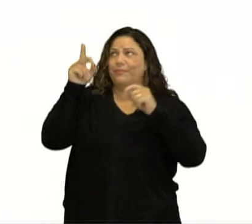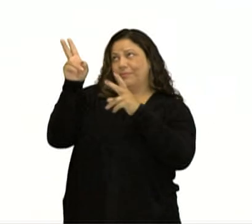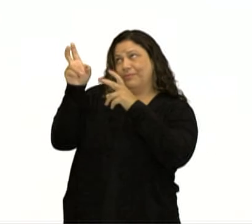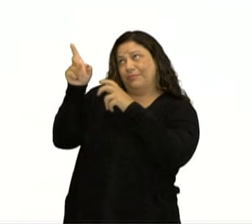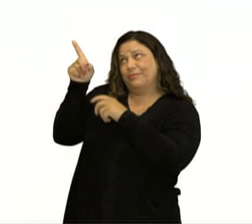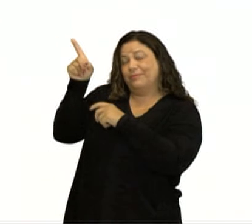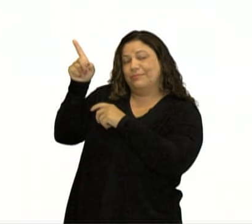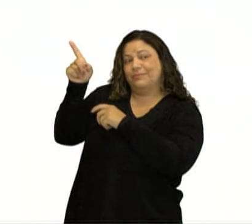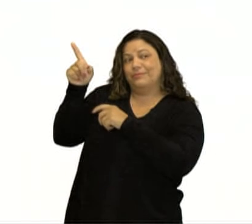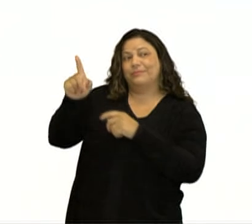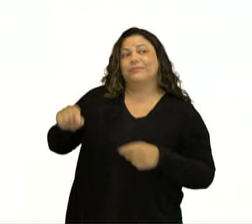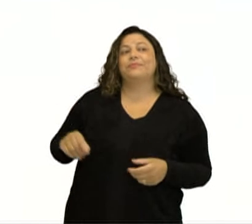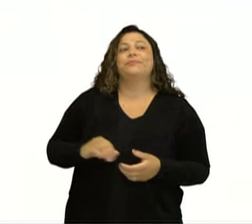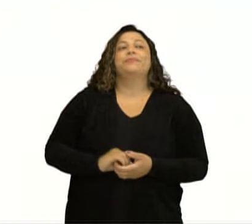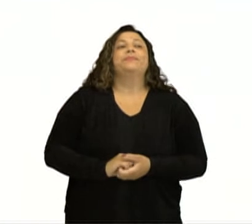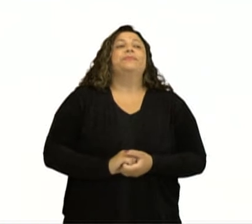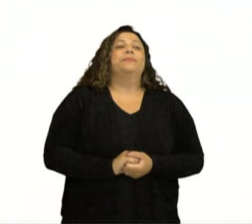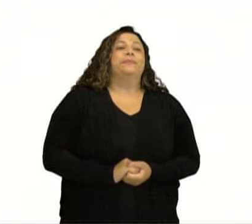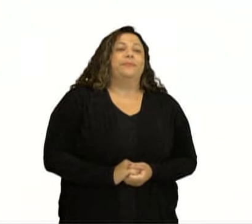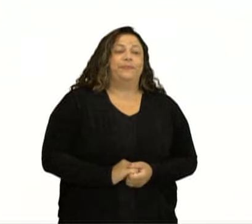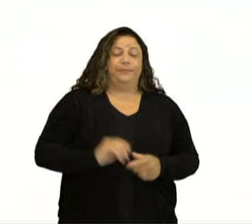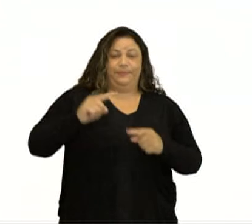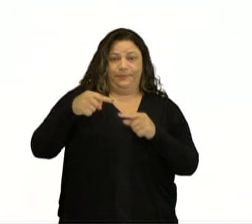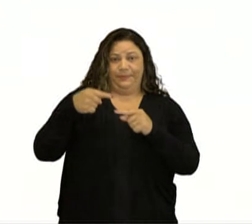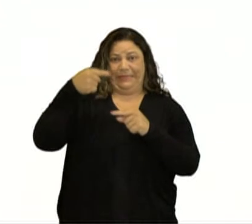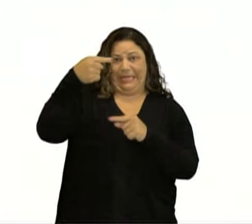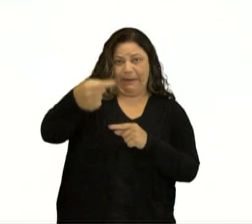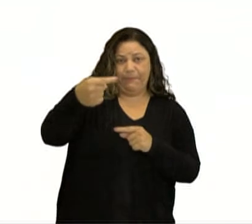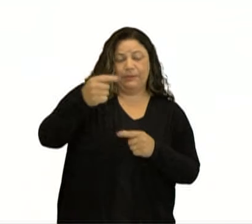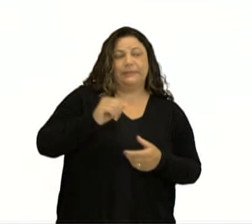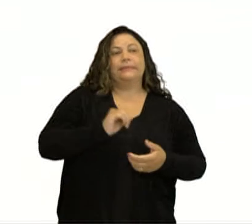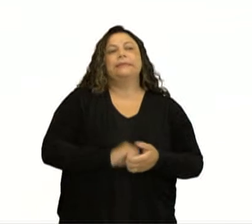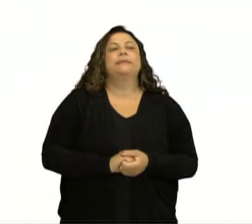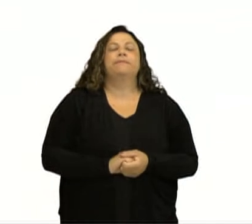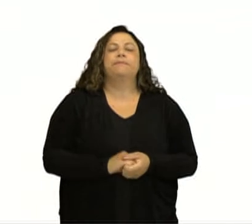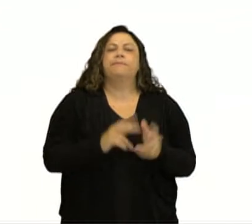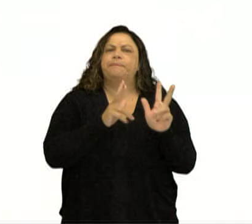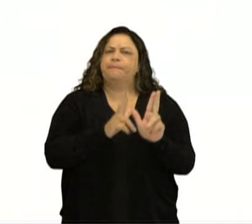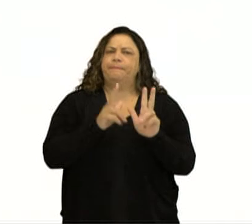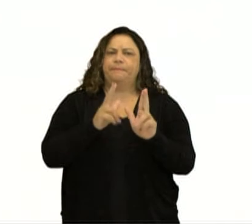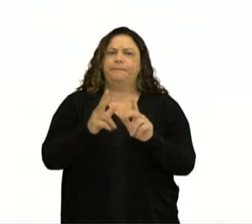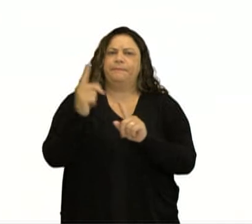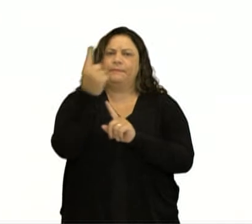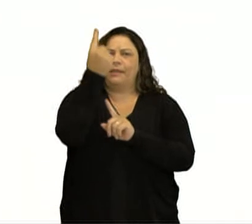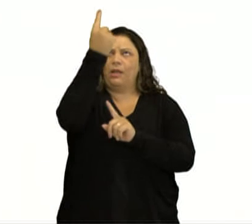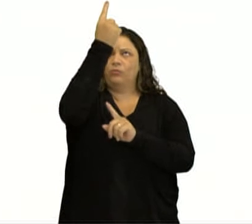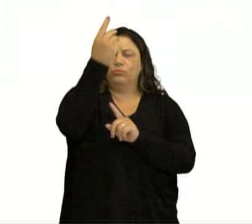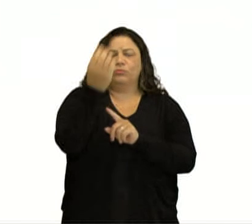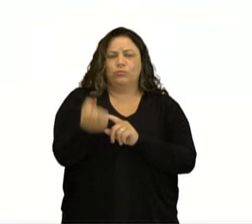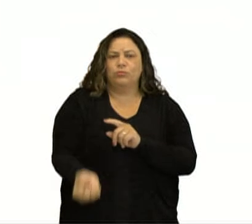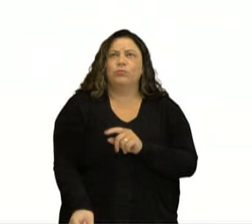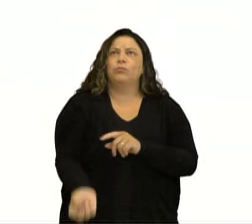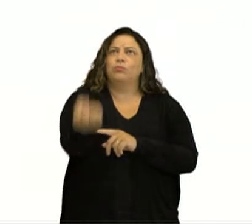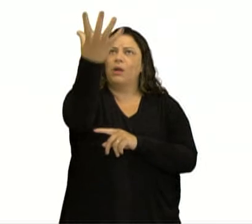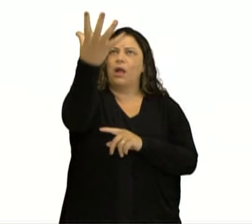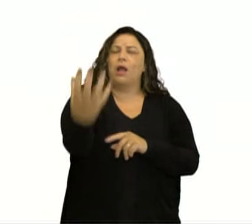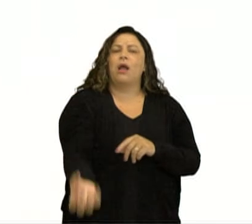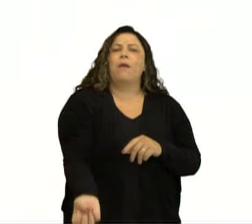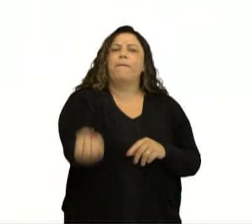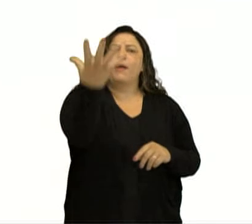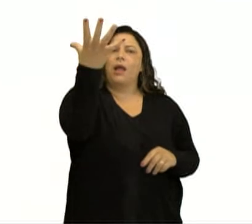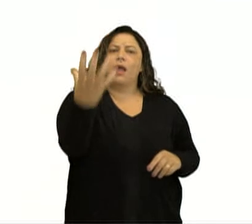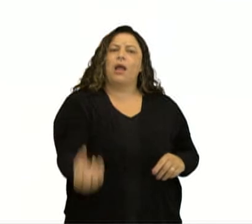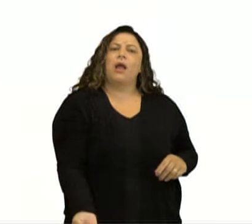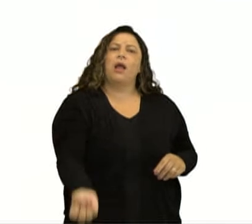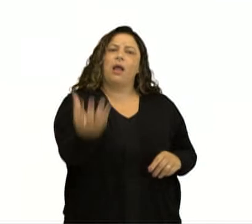ali. No instante T2, a bola retorna à mesma altura que foi lançada, ou seja, voltou para as mãos do Daniel.